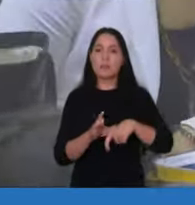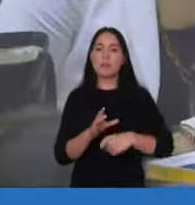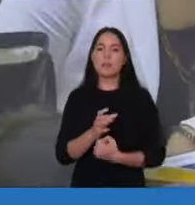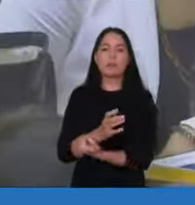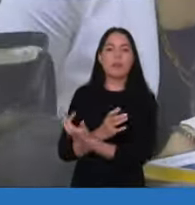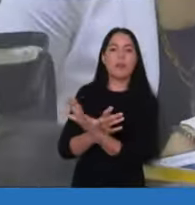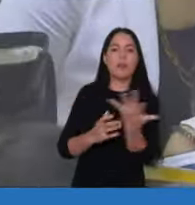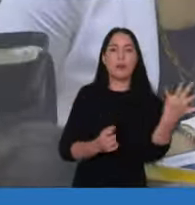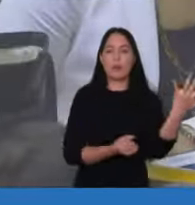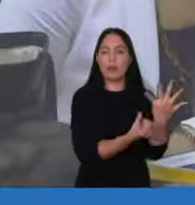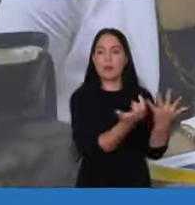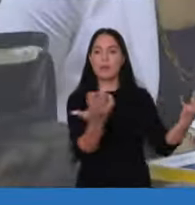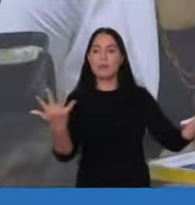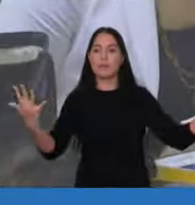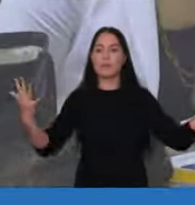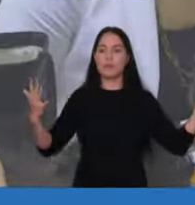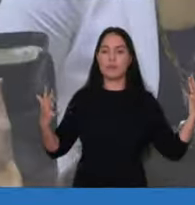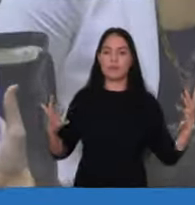multiplicou.